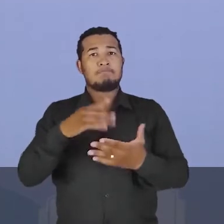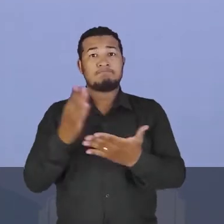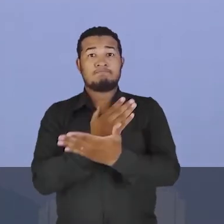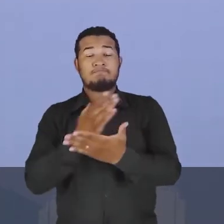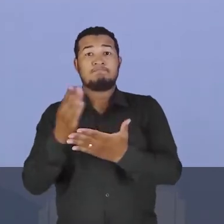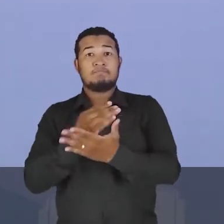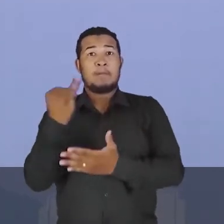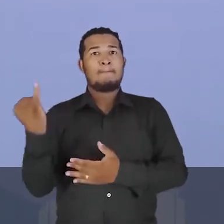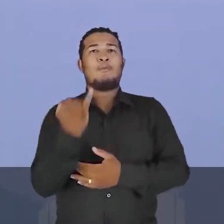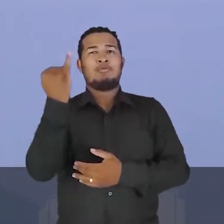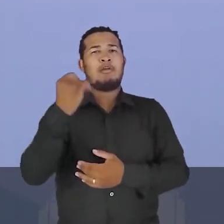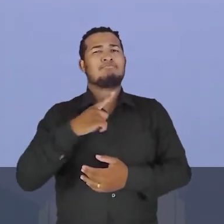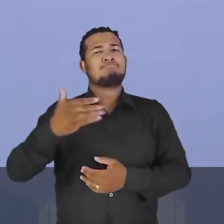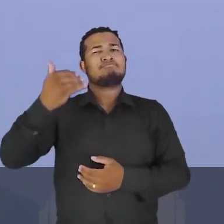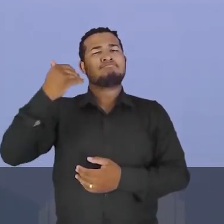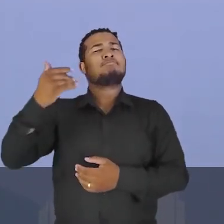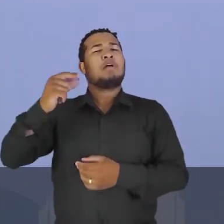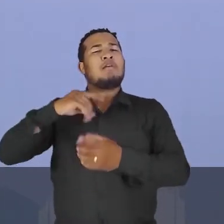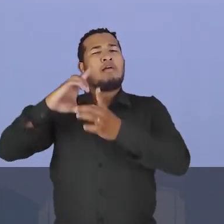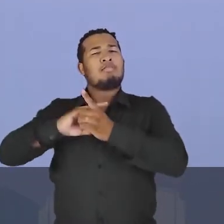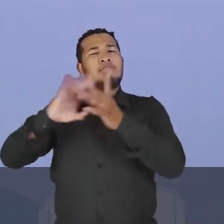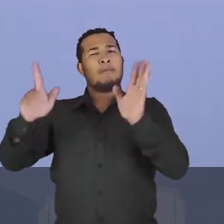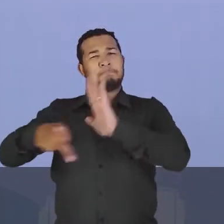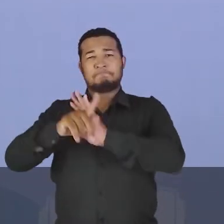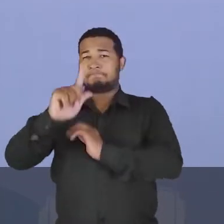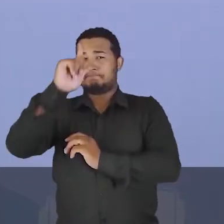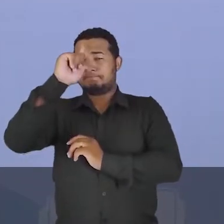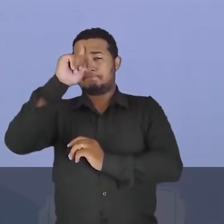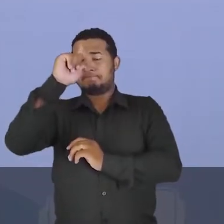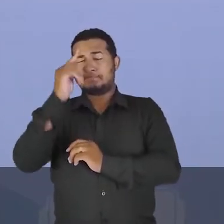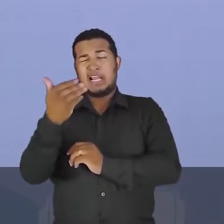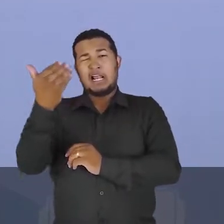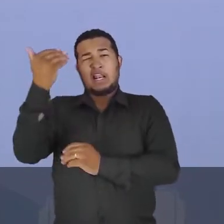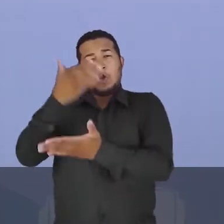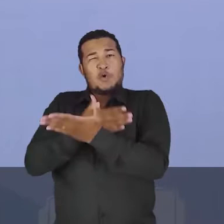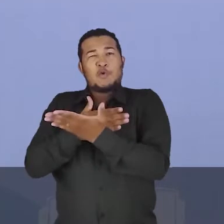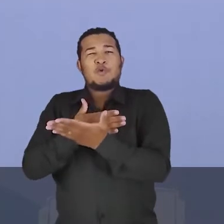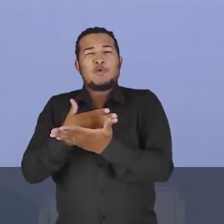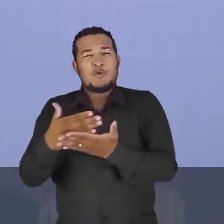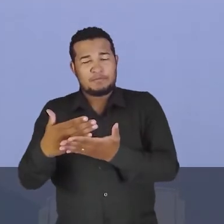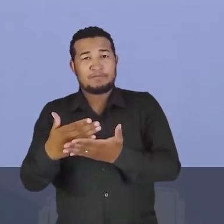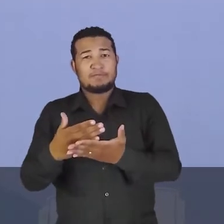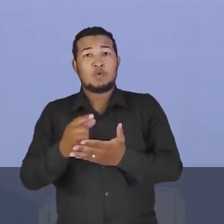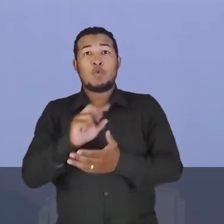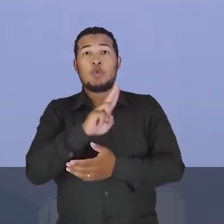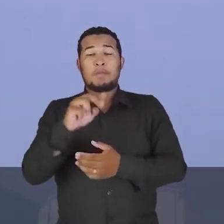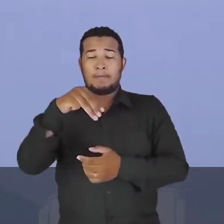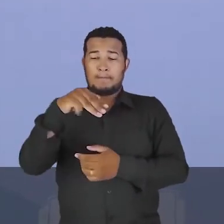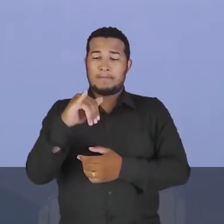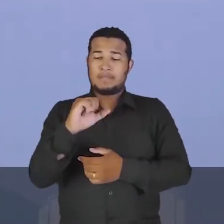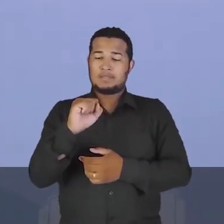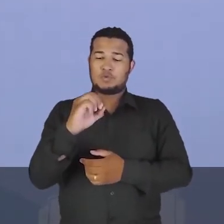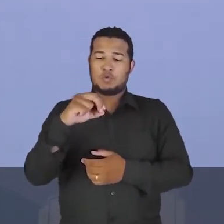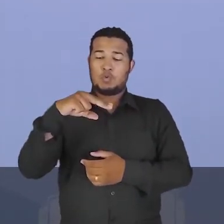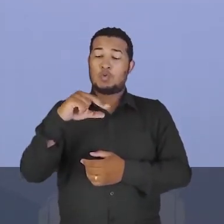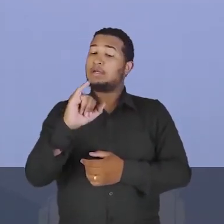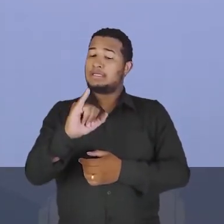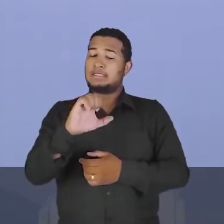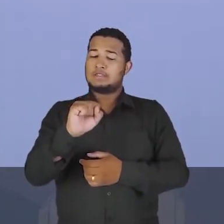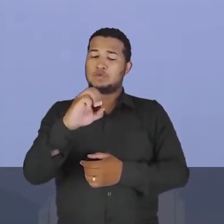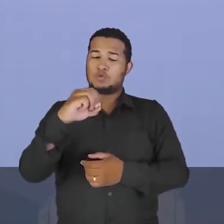lá na democracia grega, no início lá da democracia, que é a ideia de isonomia. O que significa